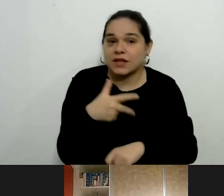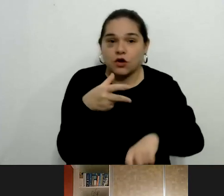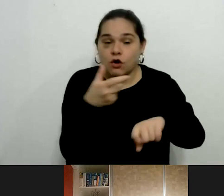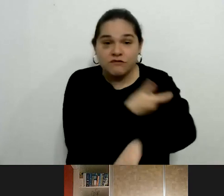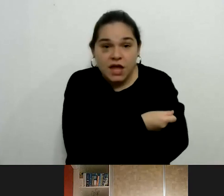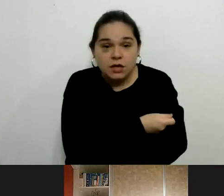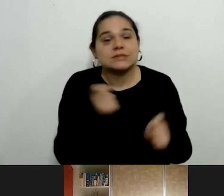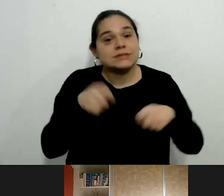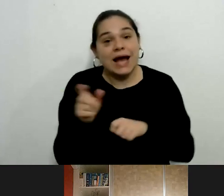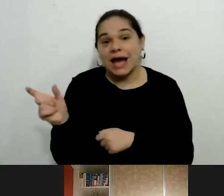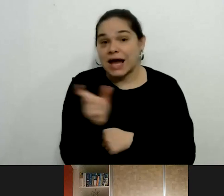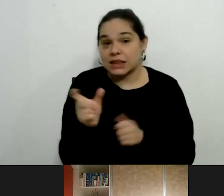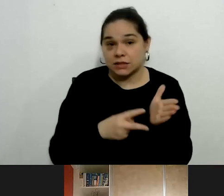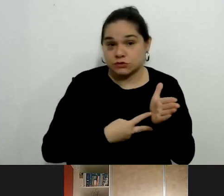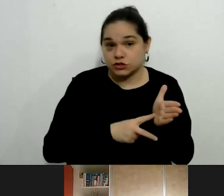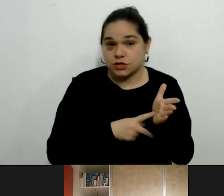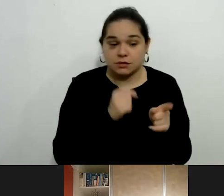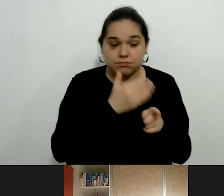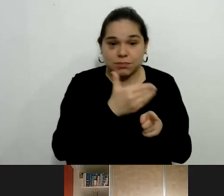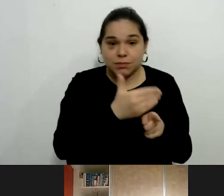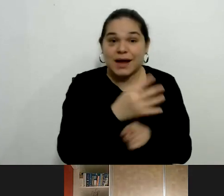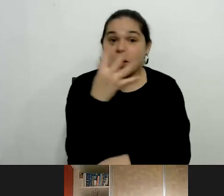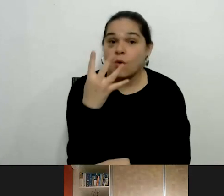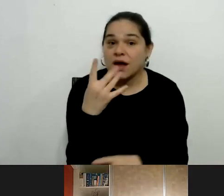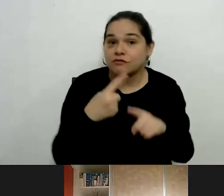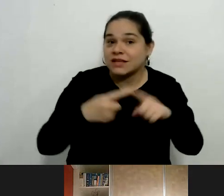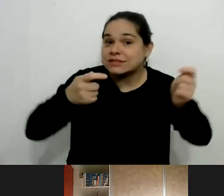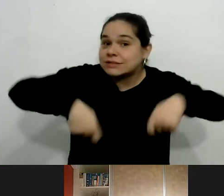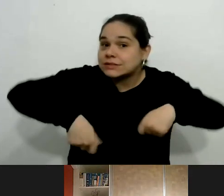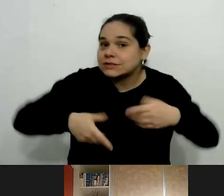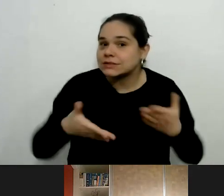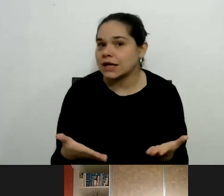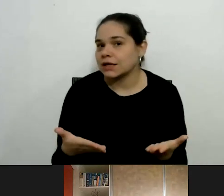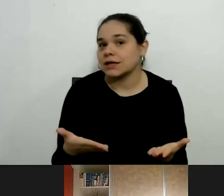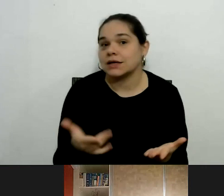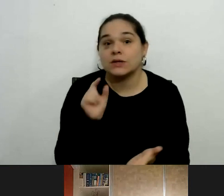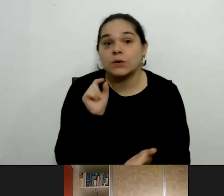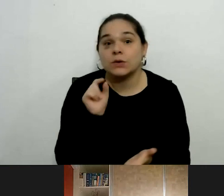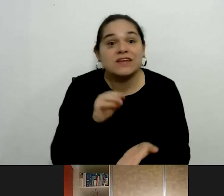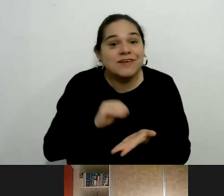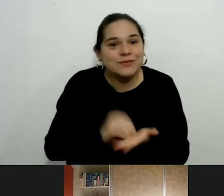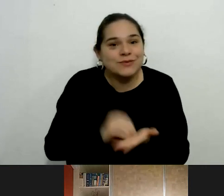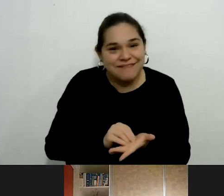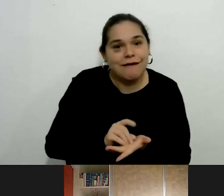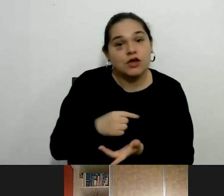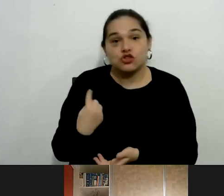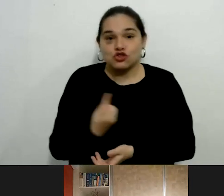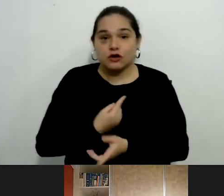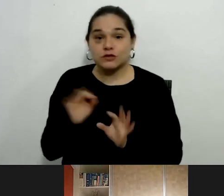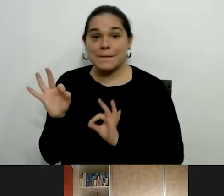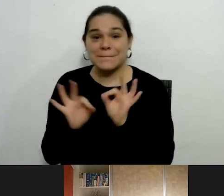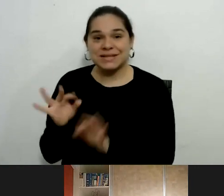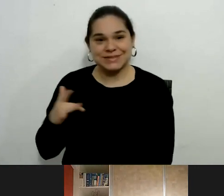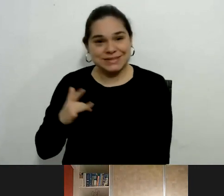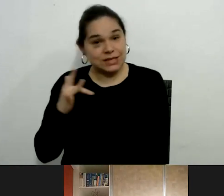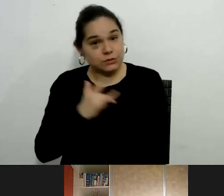vezes no SMC Card lá. Então, é uma coisa, talvez o que faltava no nosso plano de saúde do SMC Card, o Saúde 24